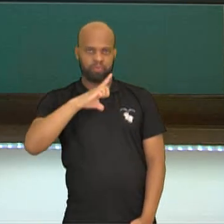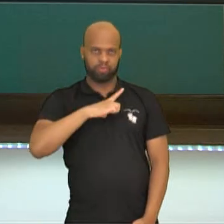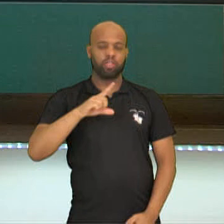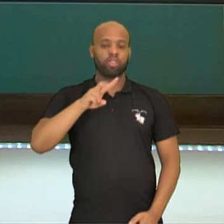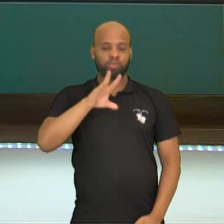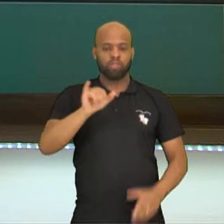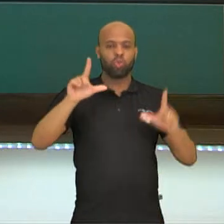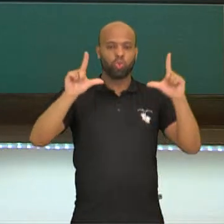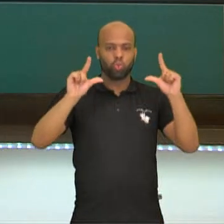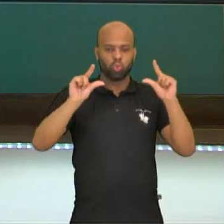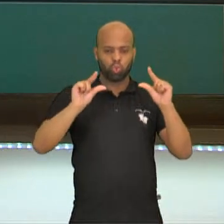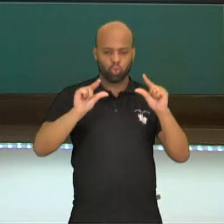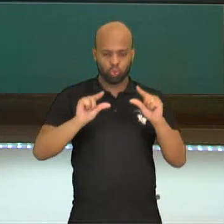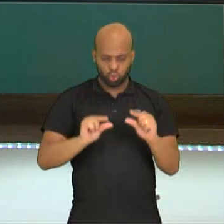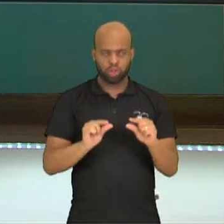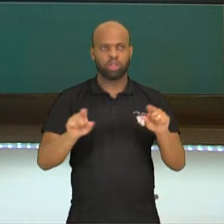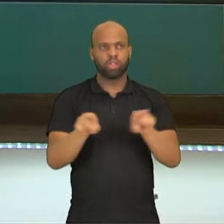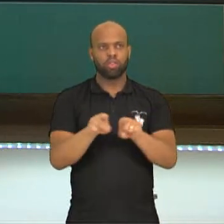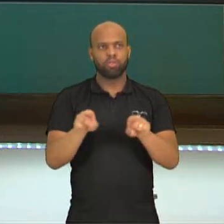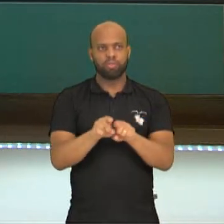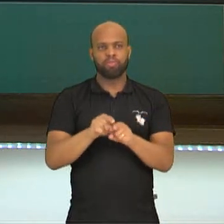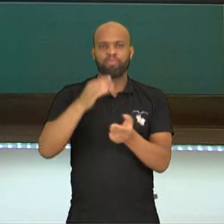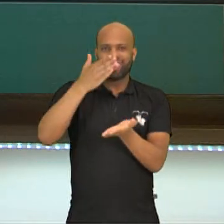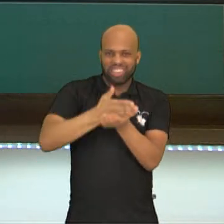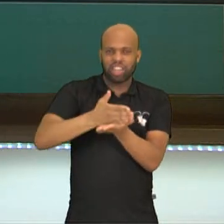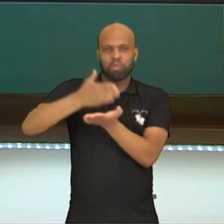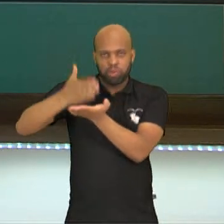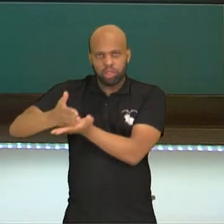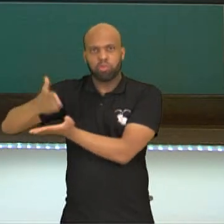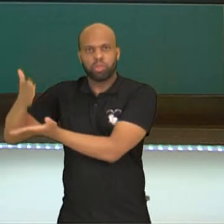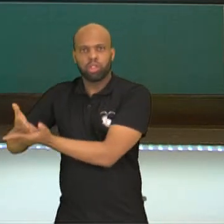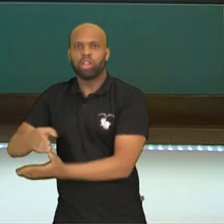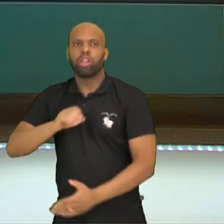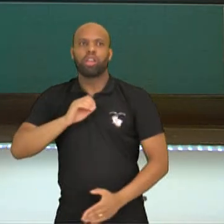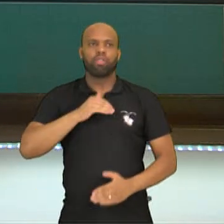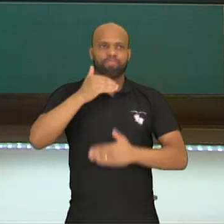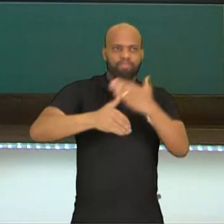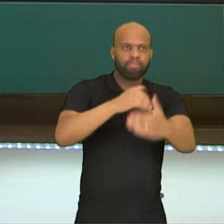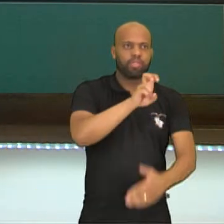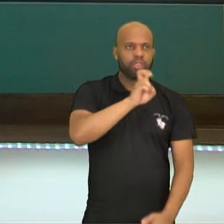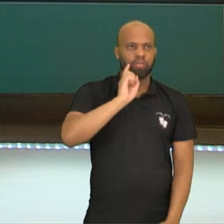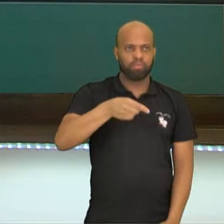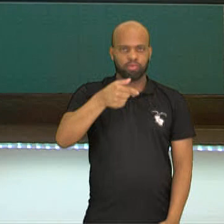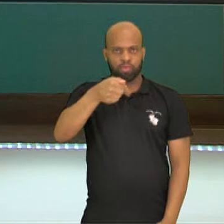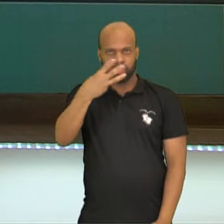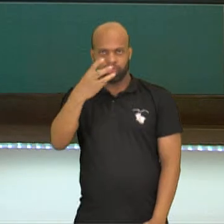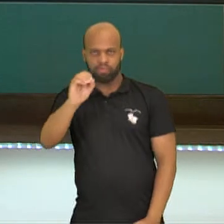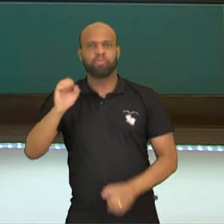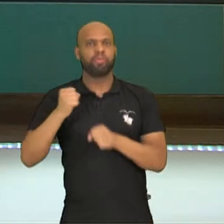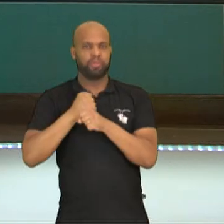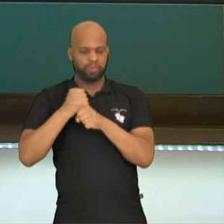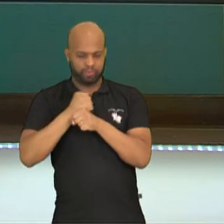vai diminuindo, vai caindo pela metade cada vez que passa 5.730 anos.